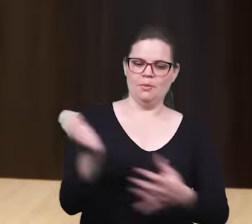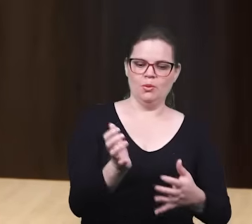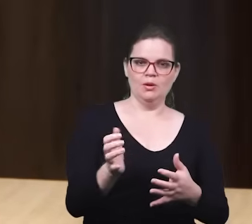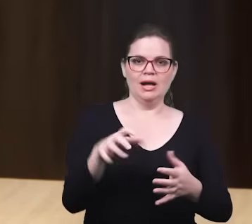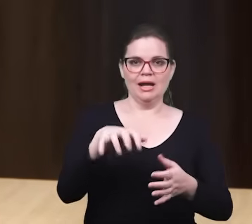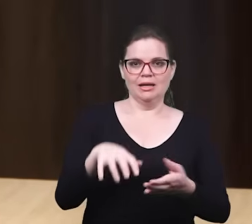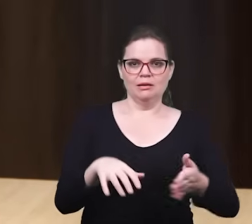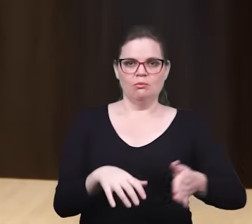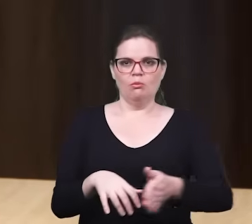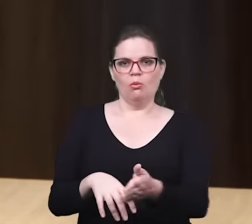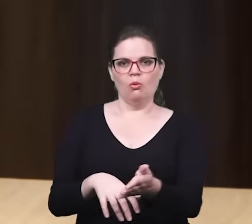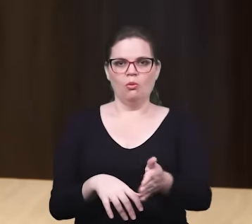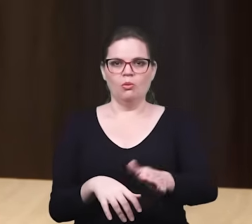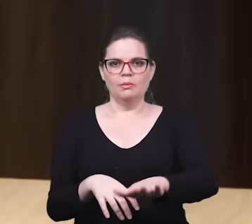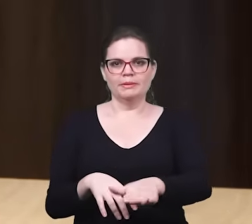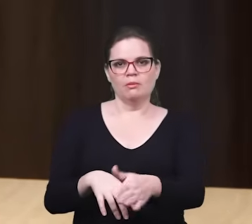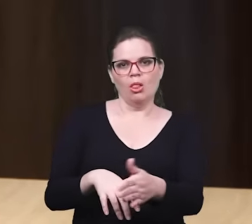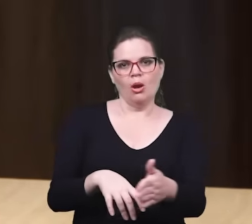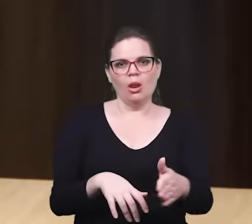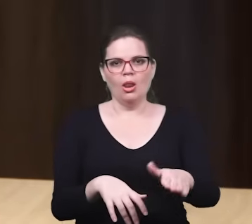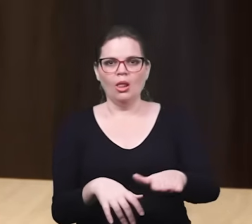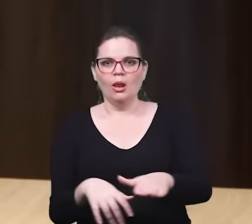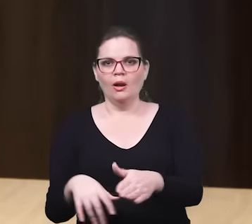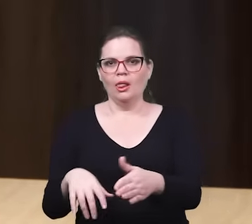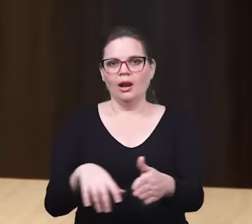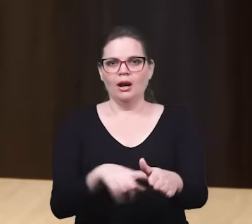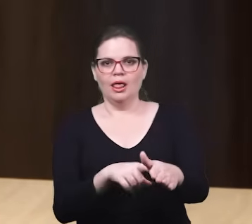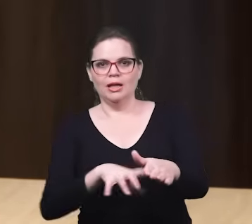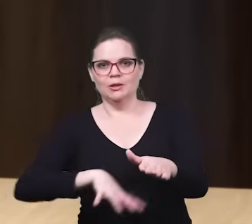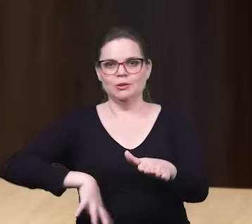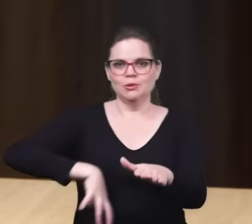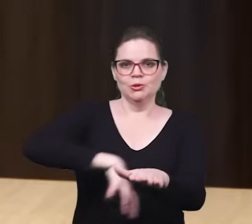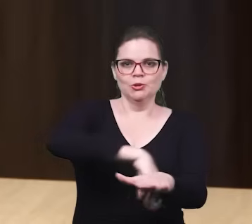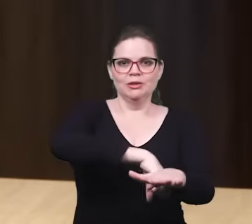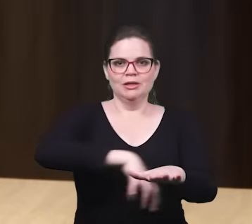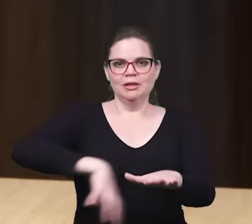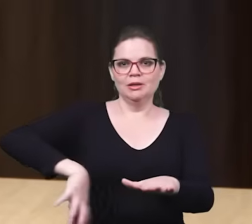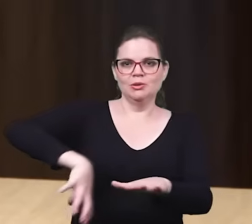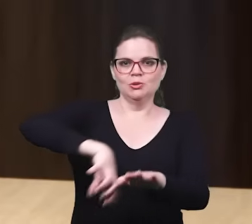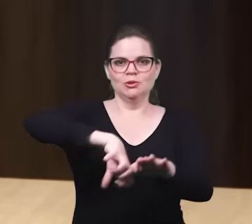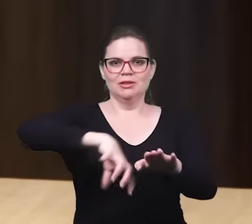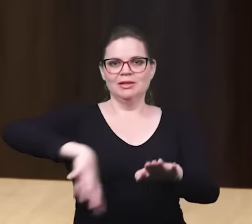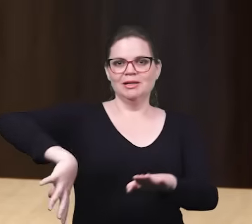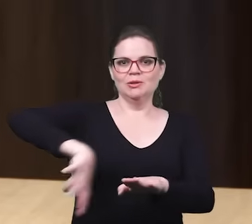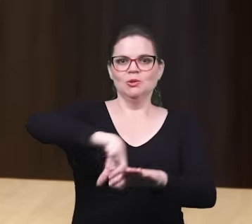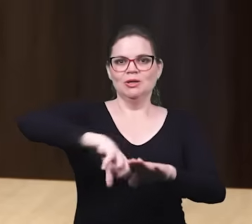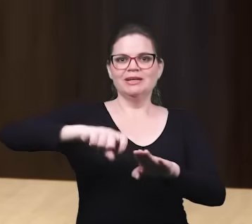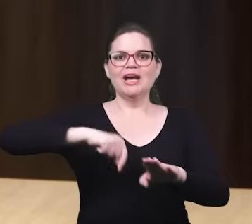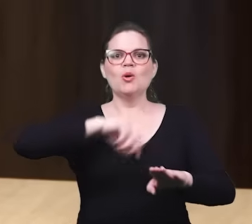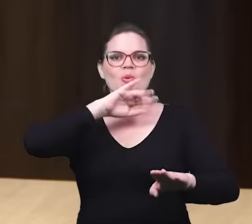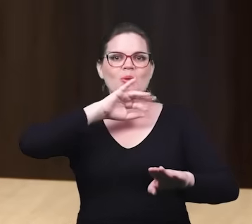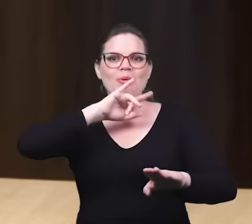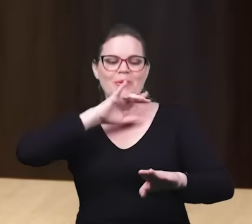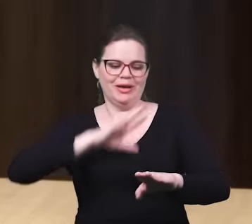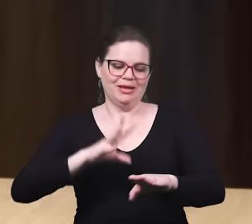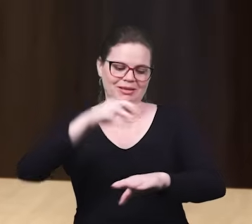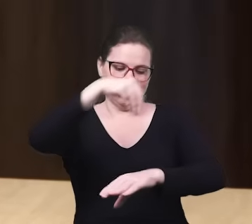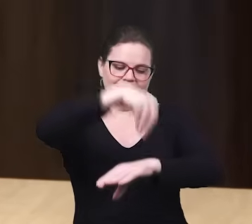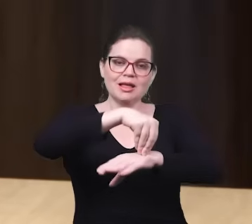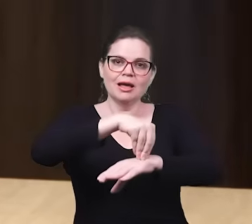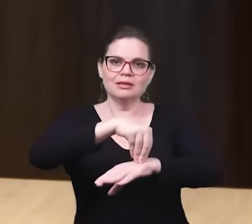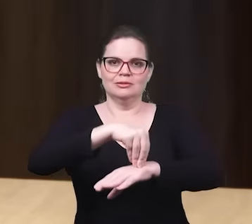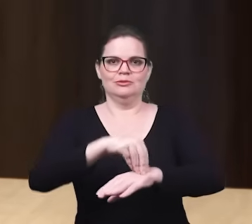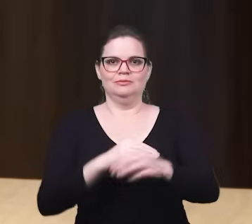as impurezas que estavam ali. Ele levou sobre si. E aí a gente lembra daquele texto da palavra de